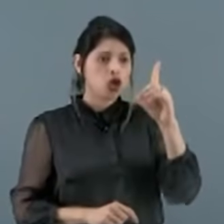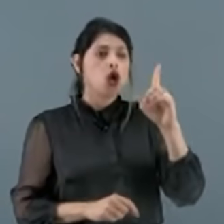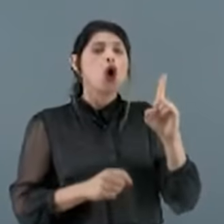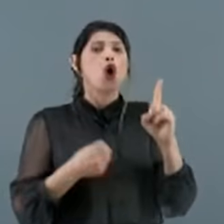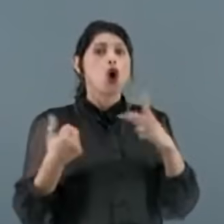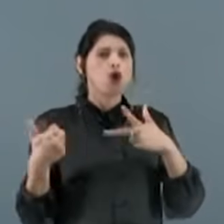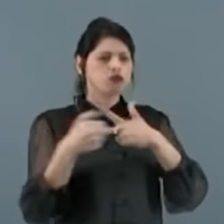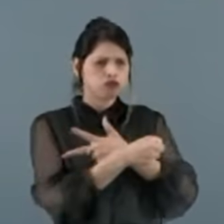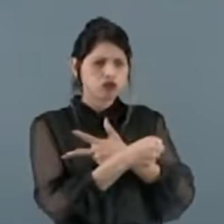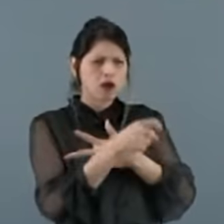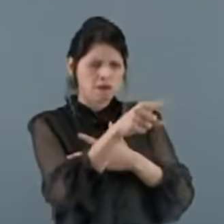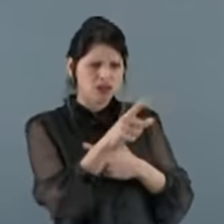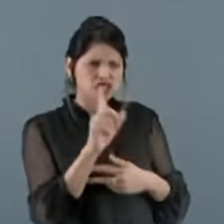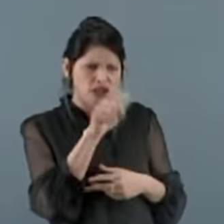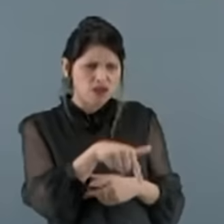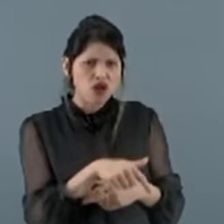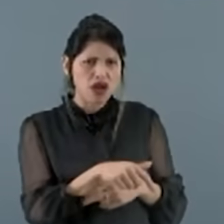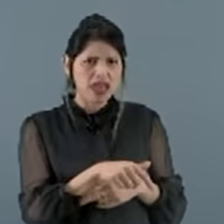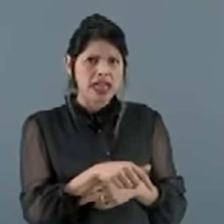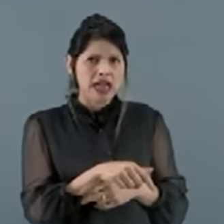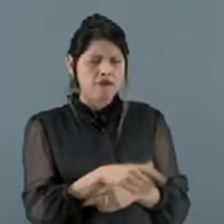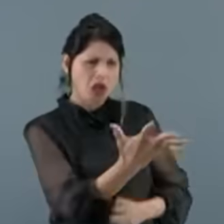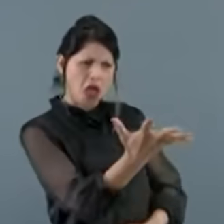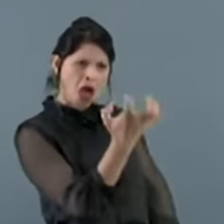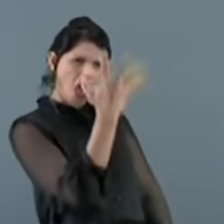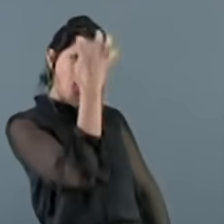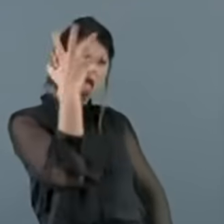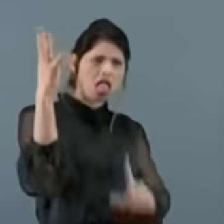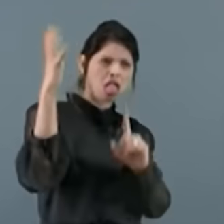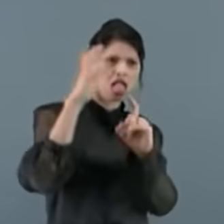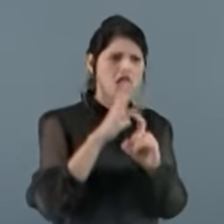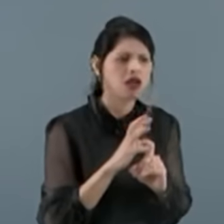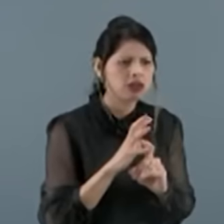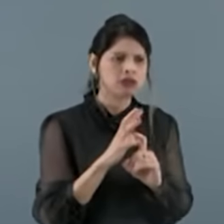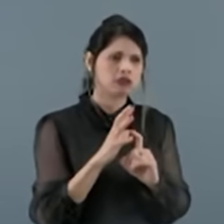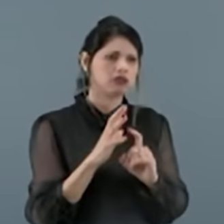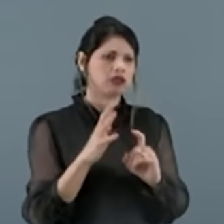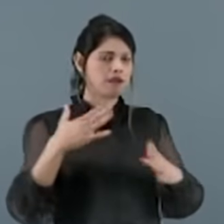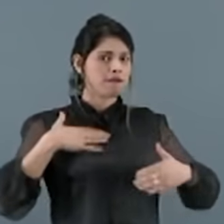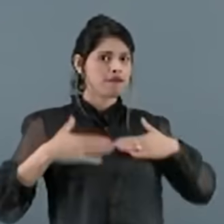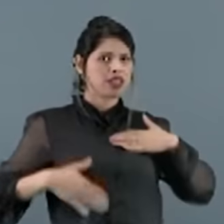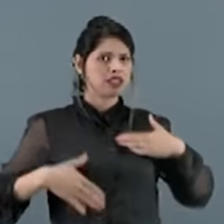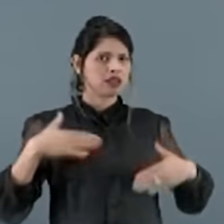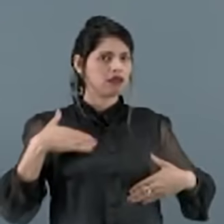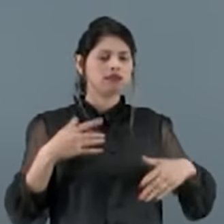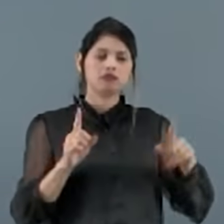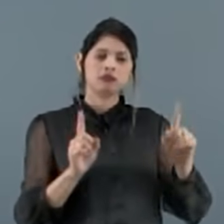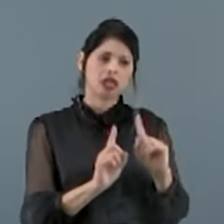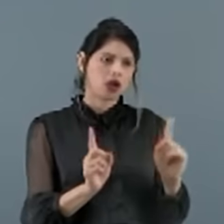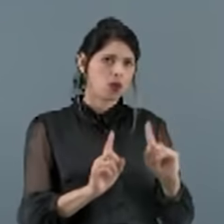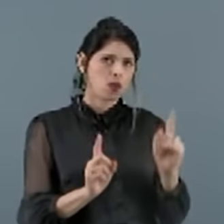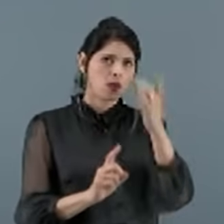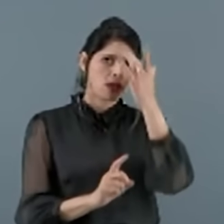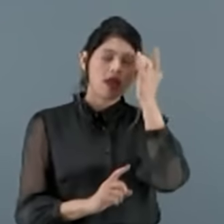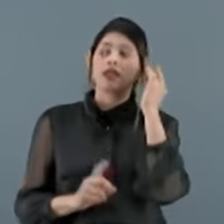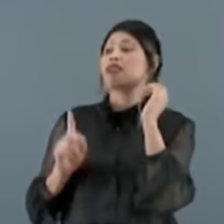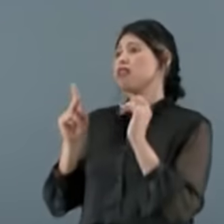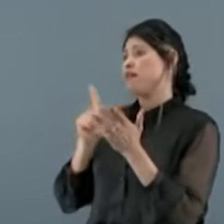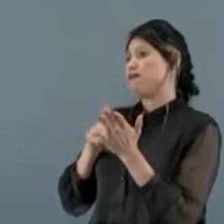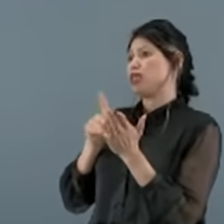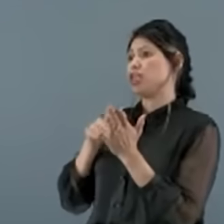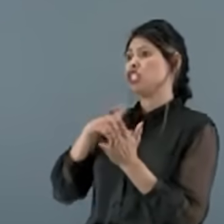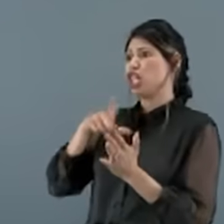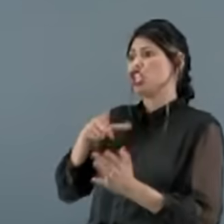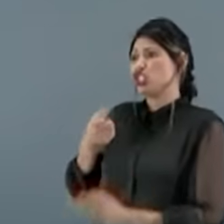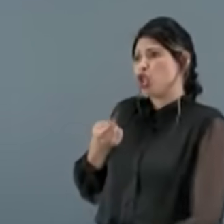foi agredido fisicamente? Fisicamente, não. Na verdade, ele veio com um taser. Uma pessoa veio